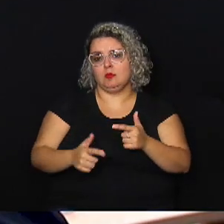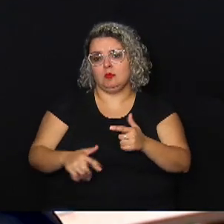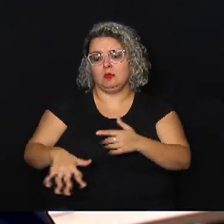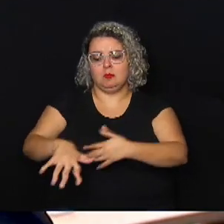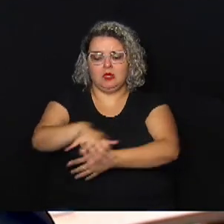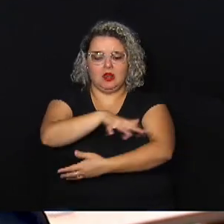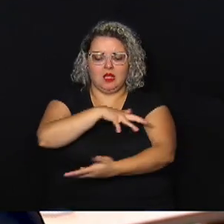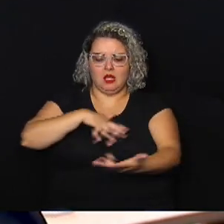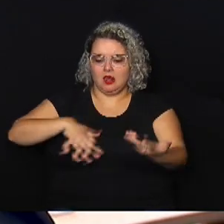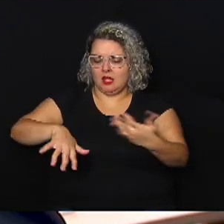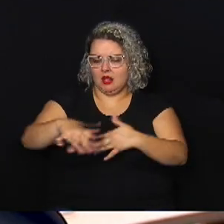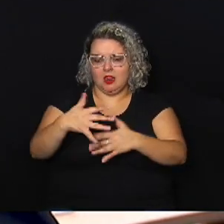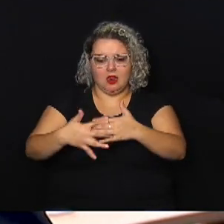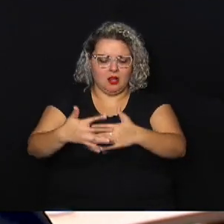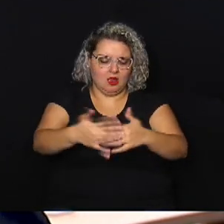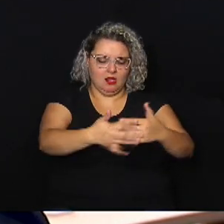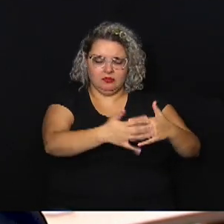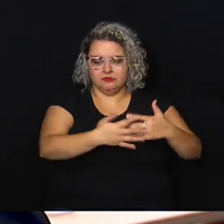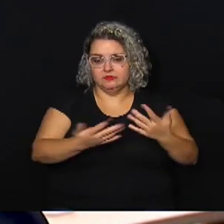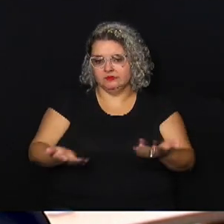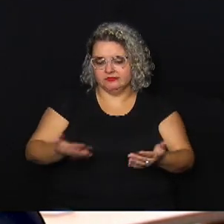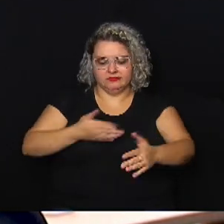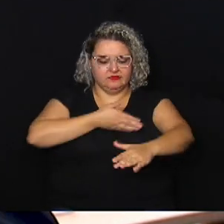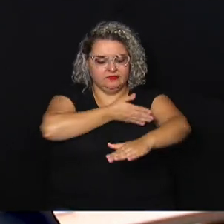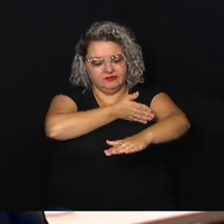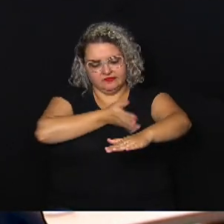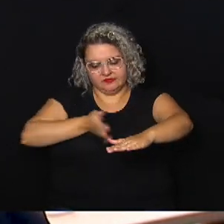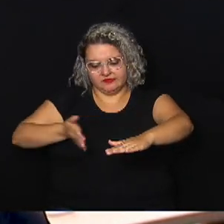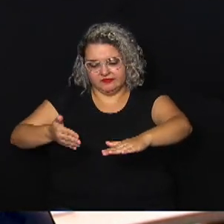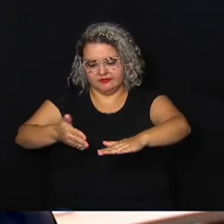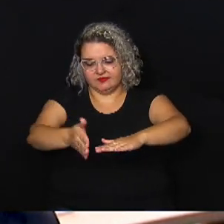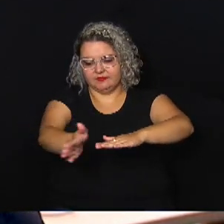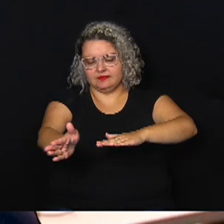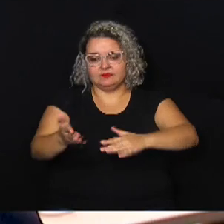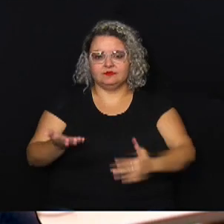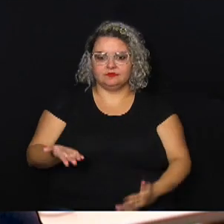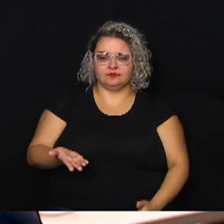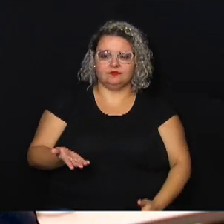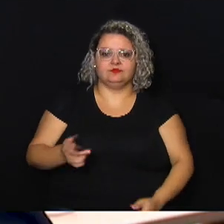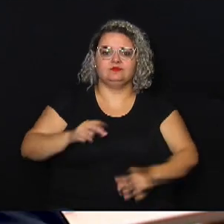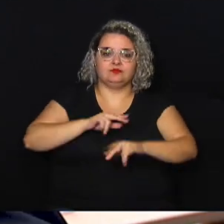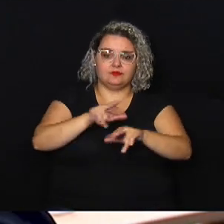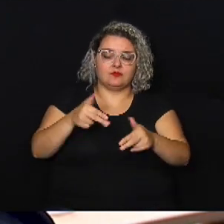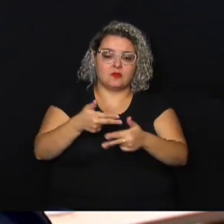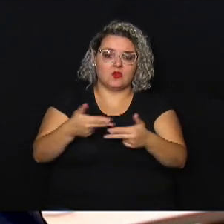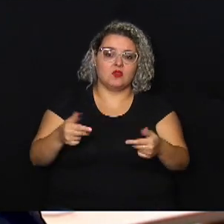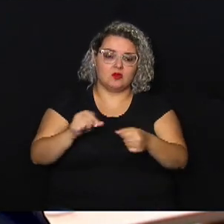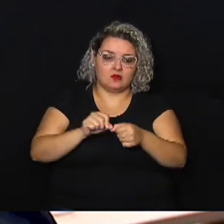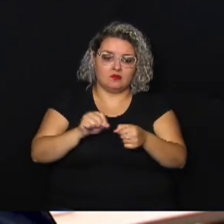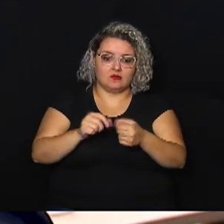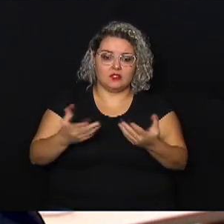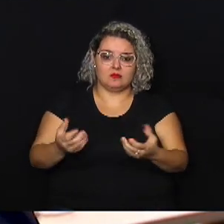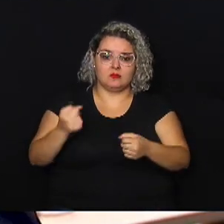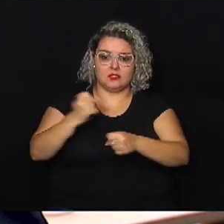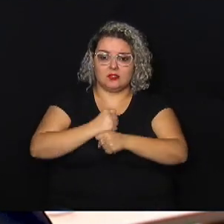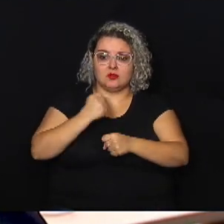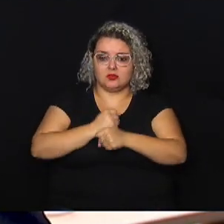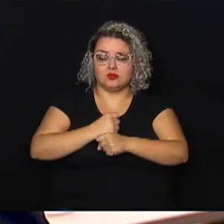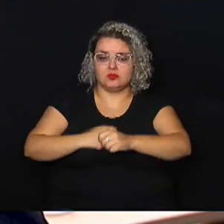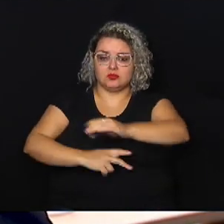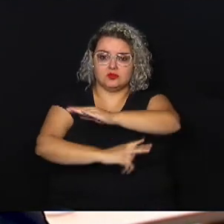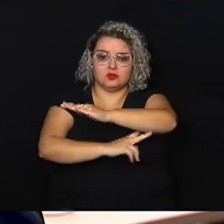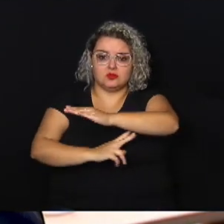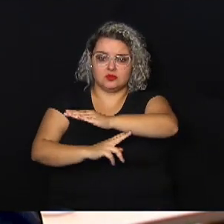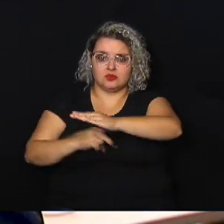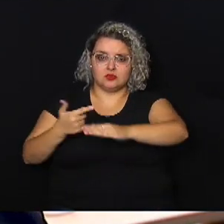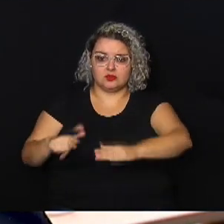aquela comunidade, tem que ter desvio, tem que, enfim, uma série de ações que precisam ser feitas para reconstruir a ponte. É o fato que apenas